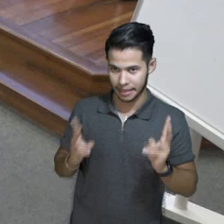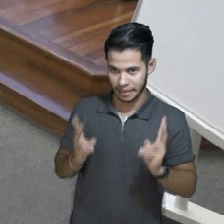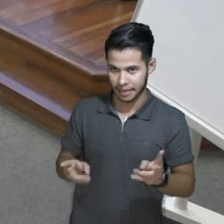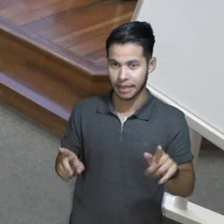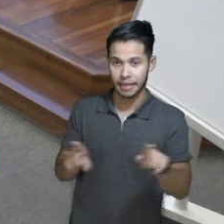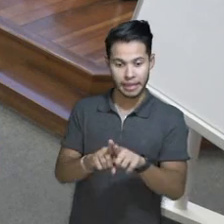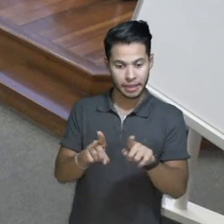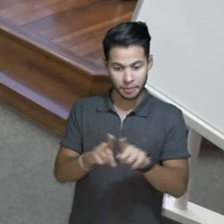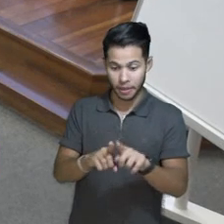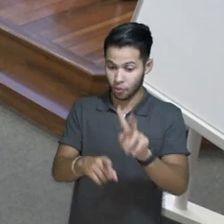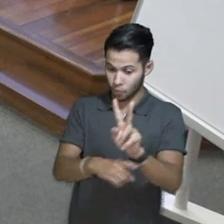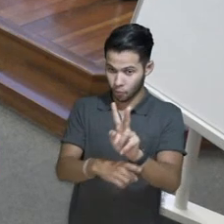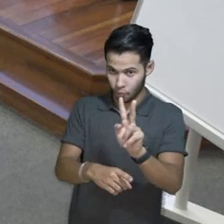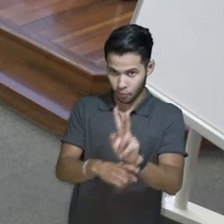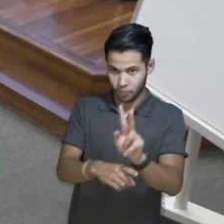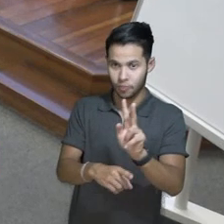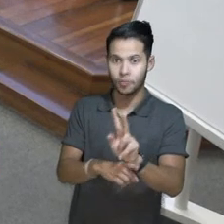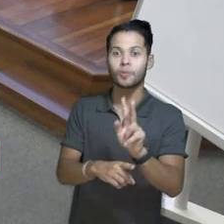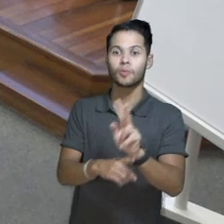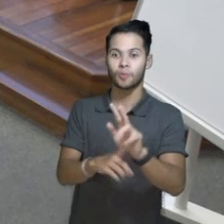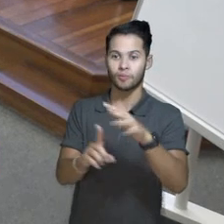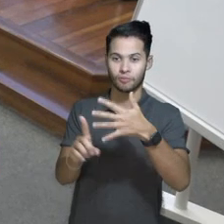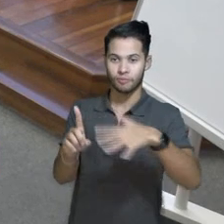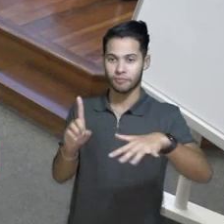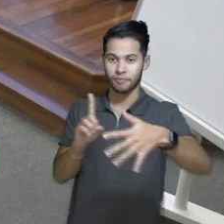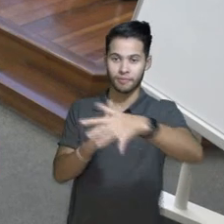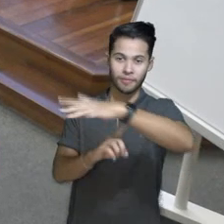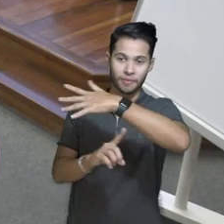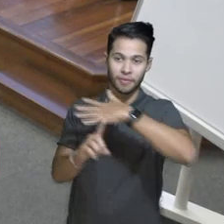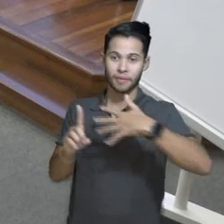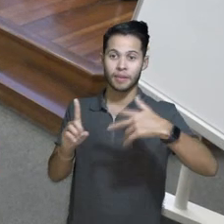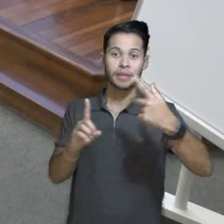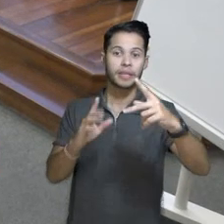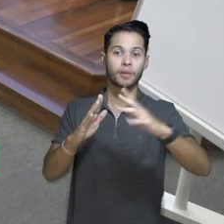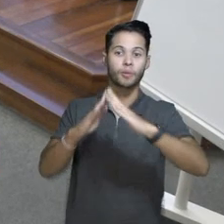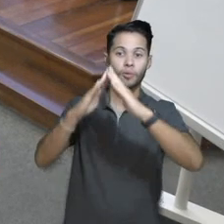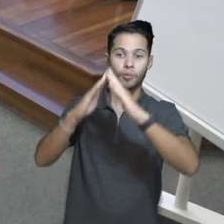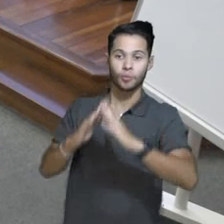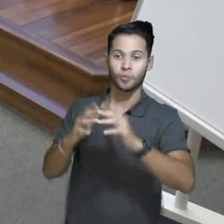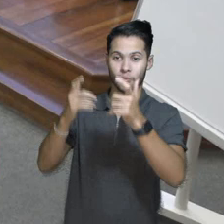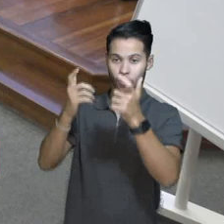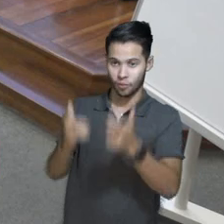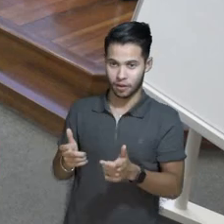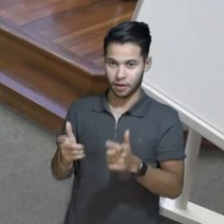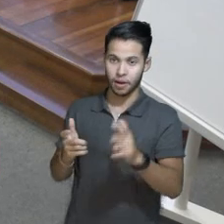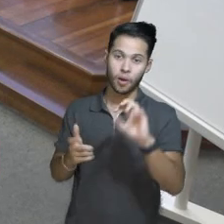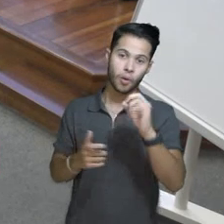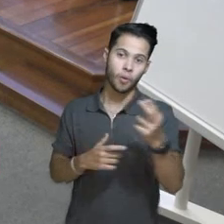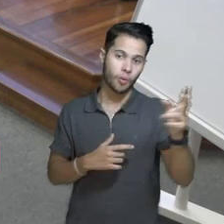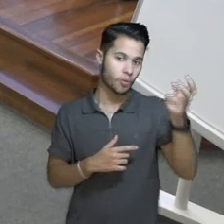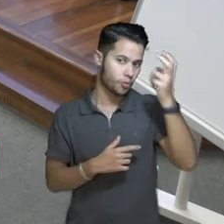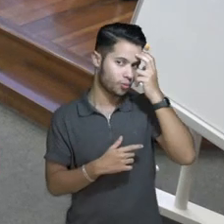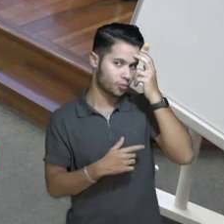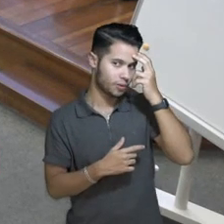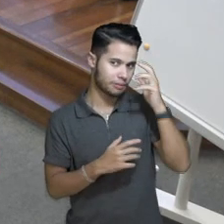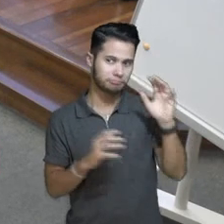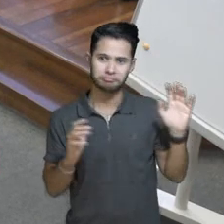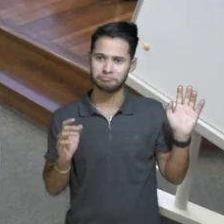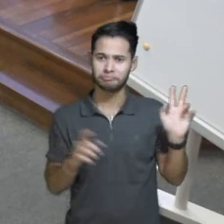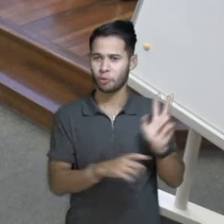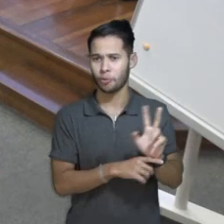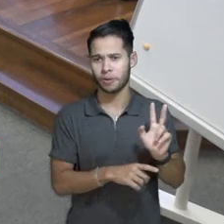lugar de manter e preservar o seu lugar e a sua cultura não cuido Tá pode passar